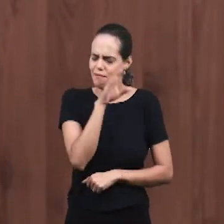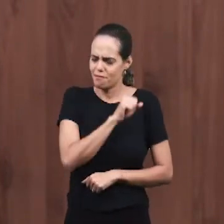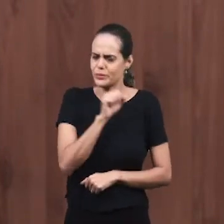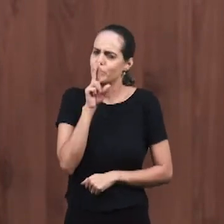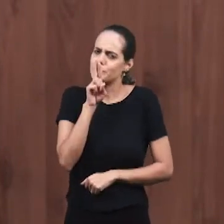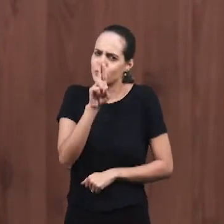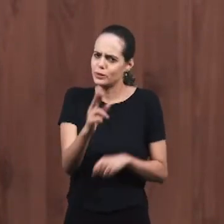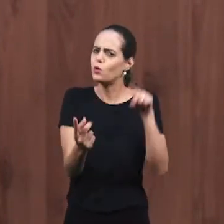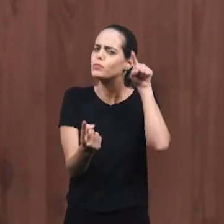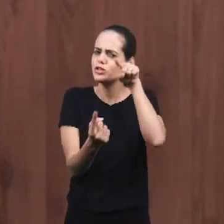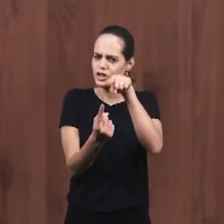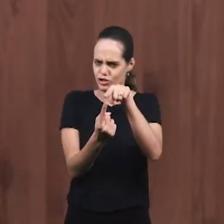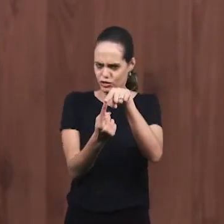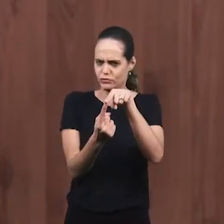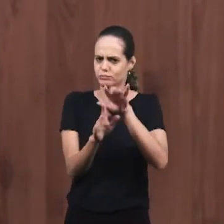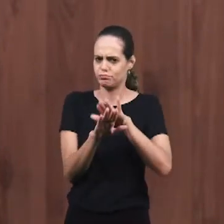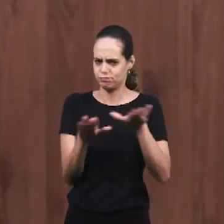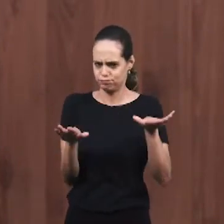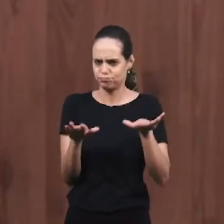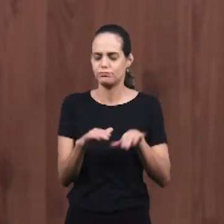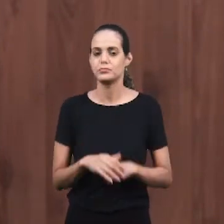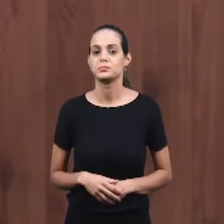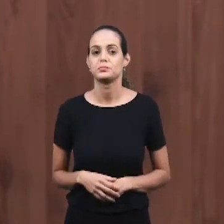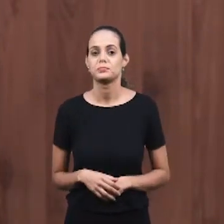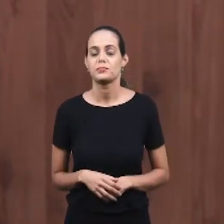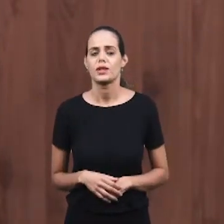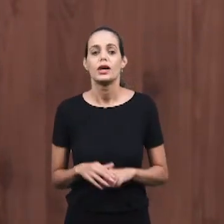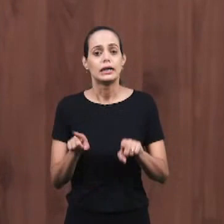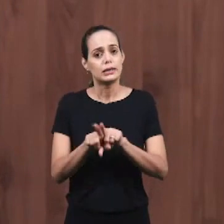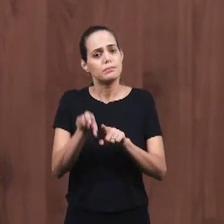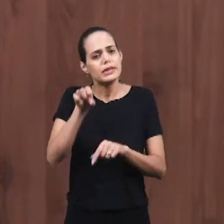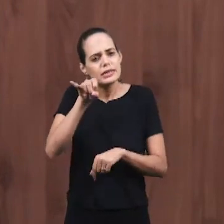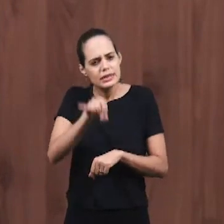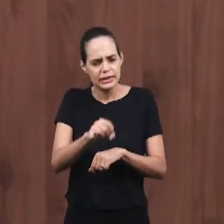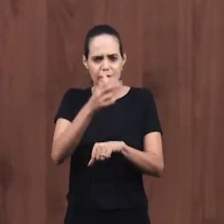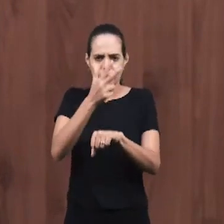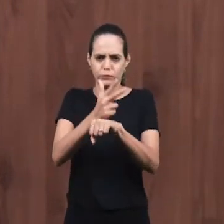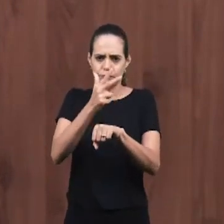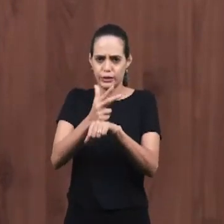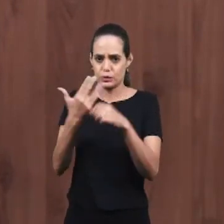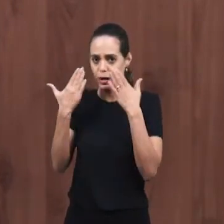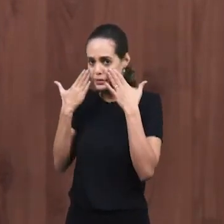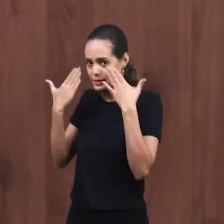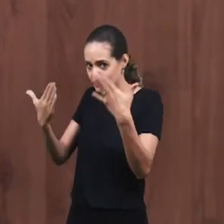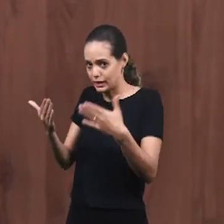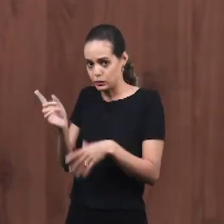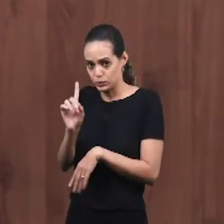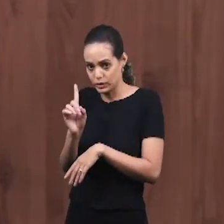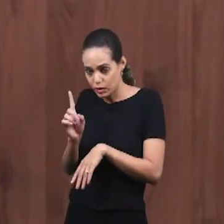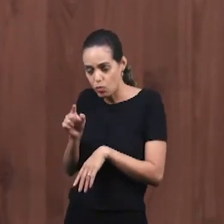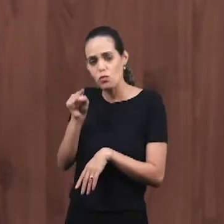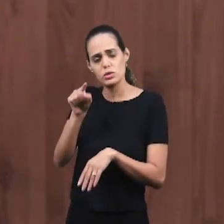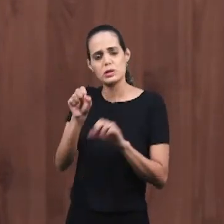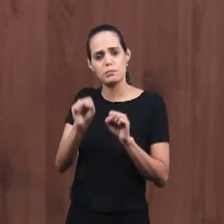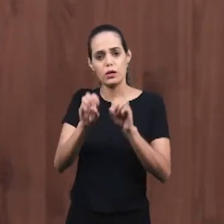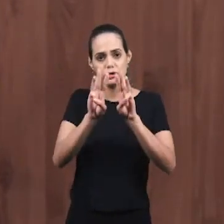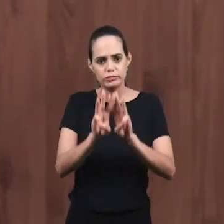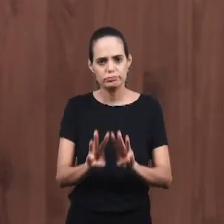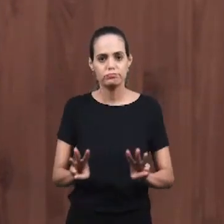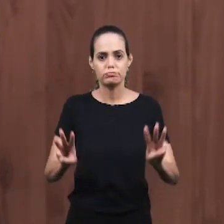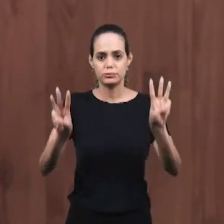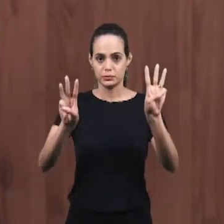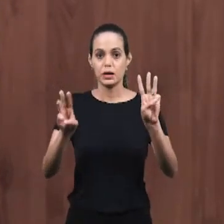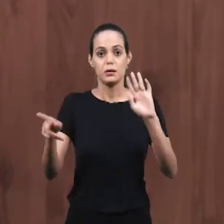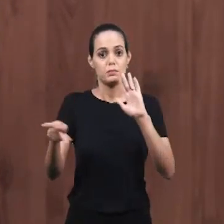muito tempo, responda só o essencial. E também, se você não pôde, seu vídeo não foi apresentado, você pode